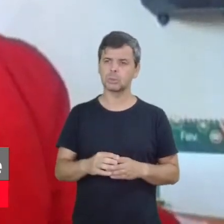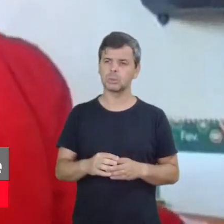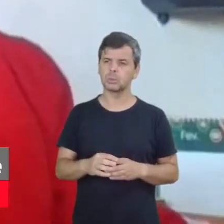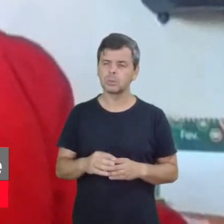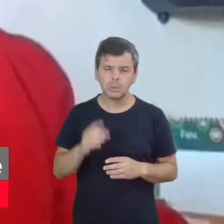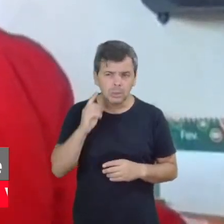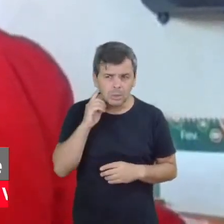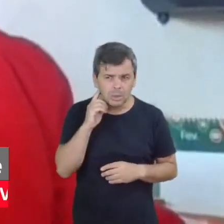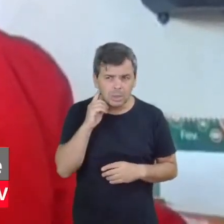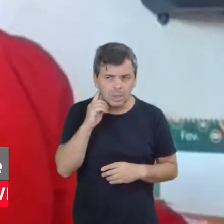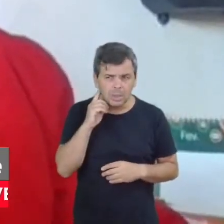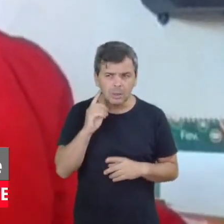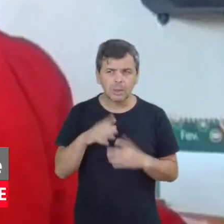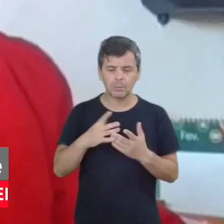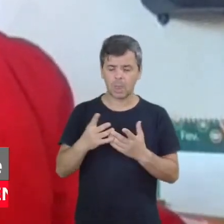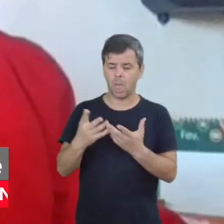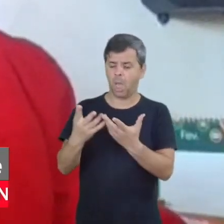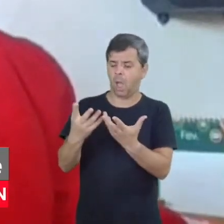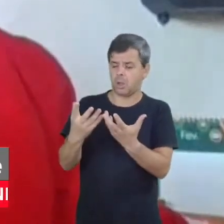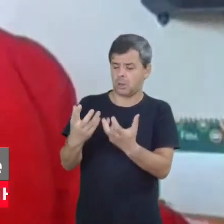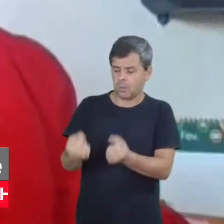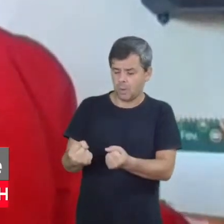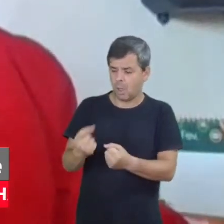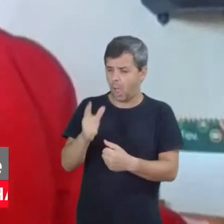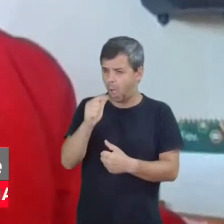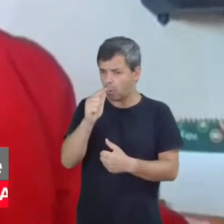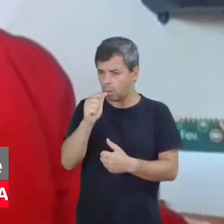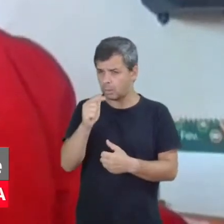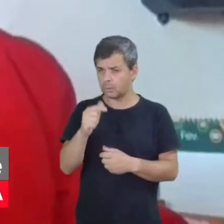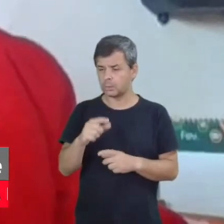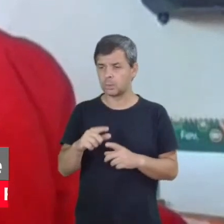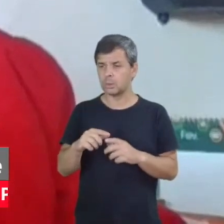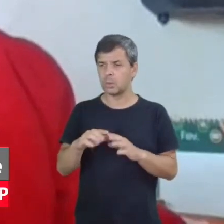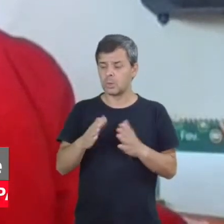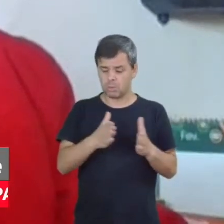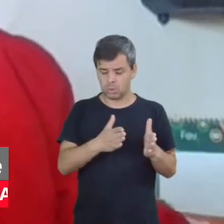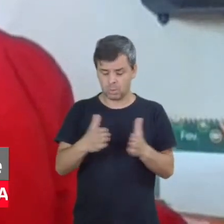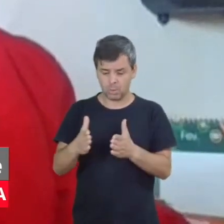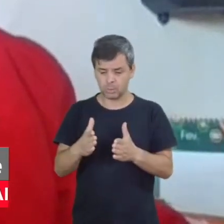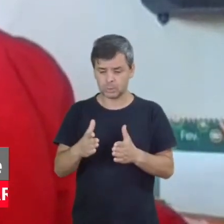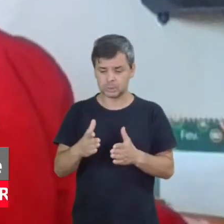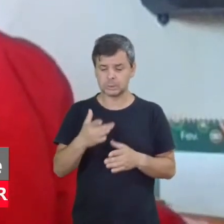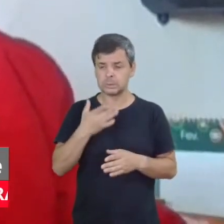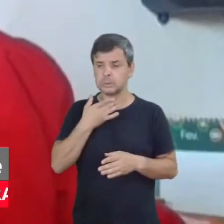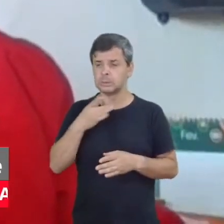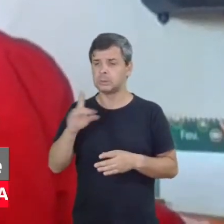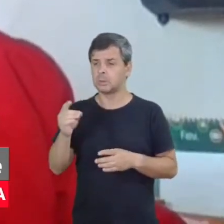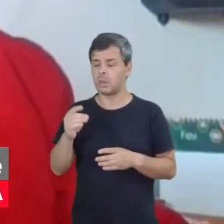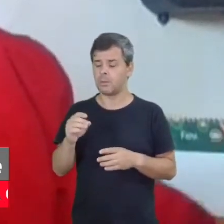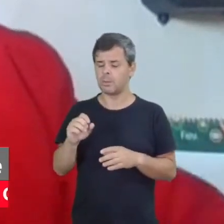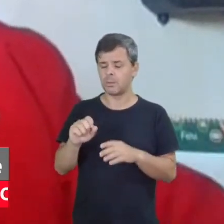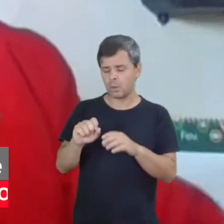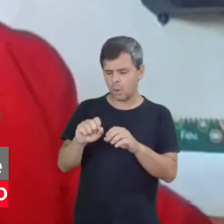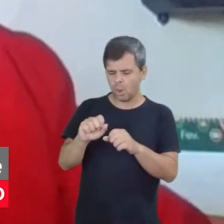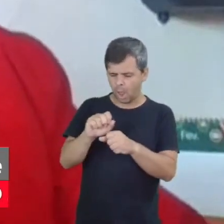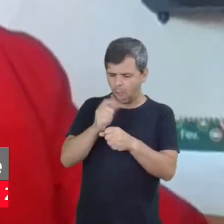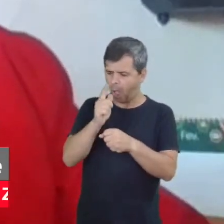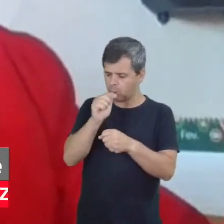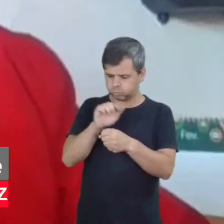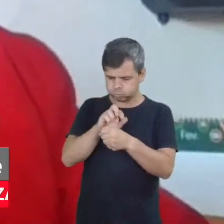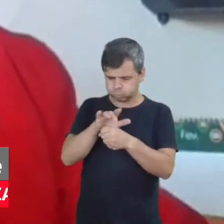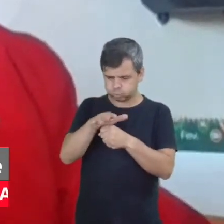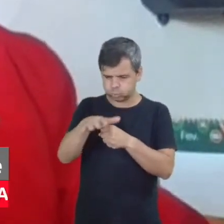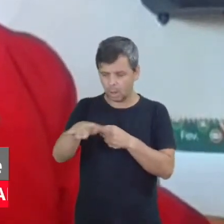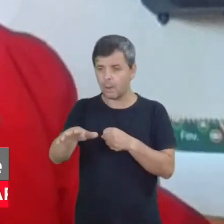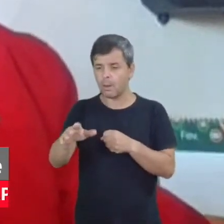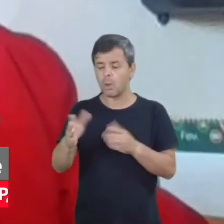cerco dos rios, absorvia essas enchentes. E depois, no período de seca, eles alimentavam as águas dos rios. O que nós estamos